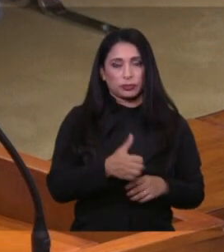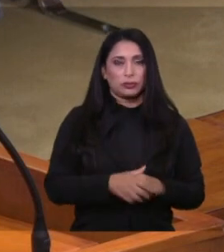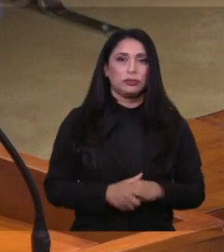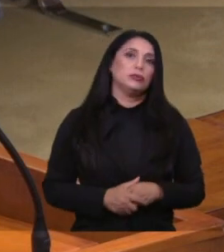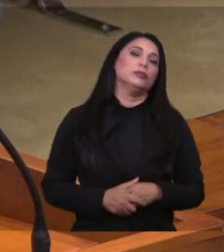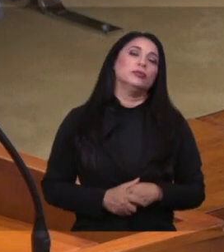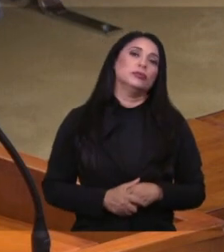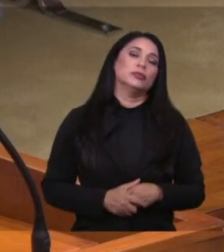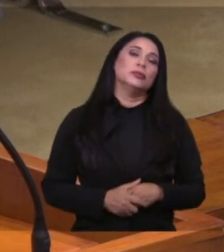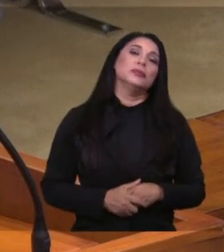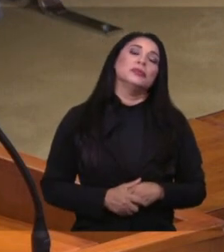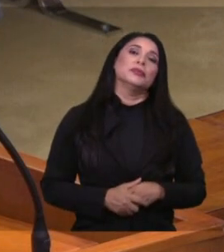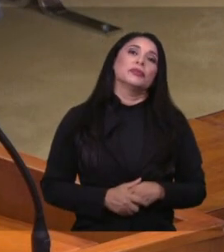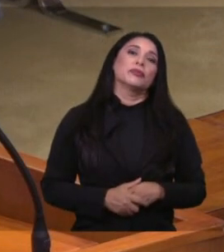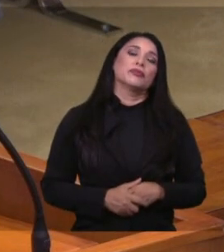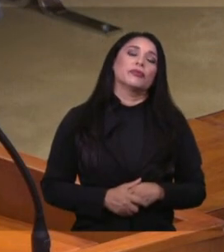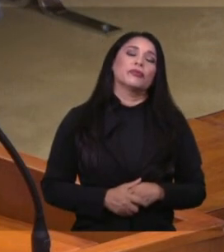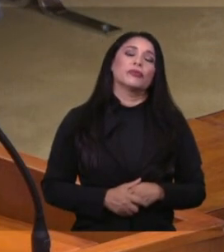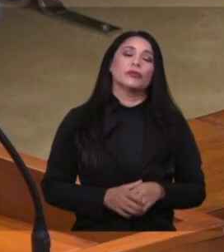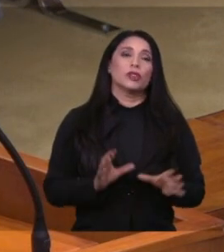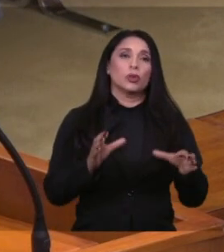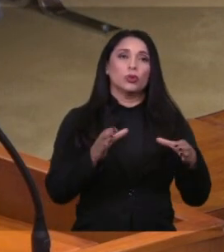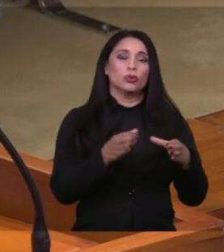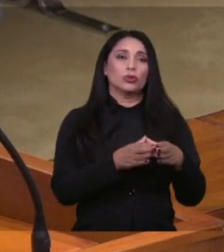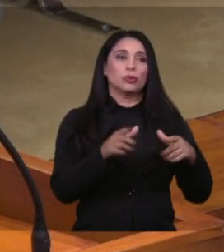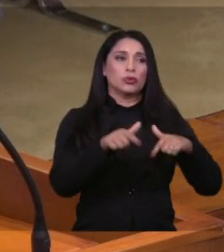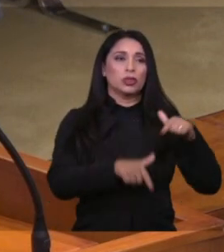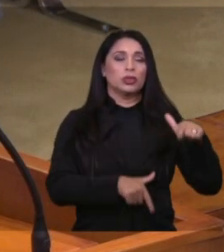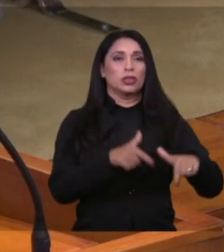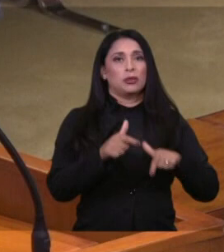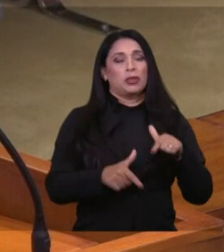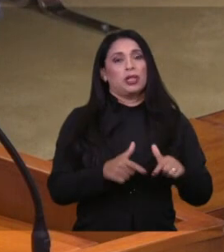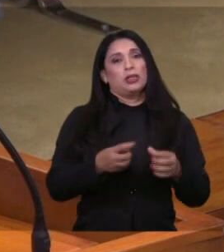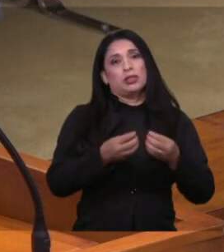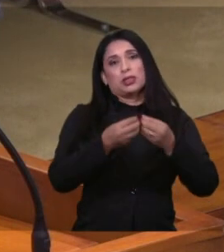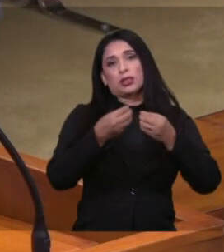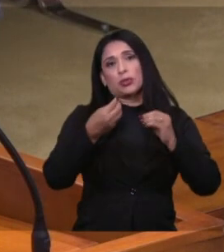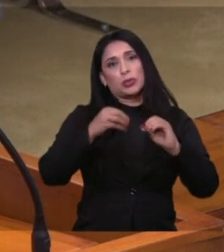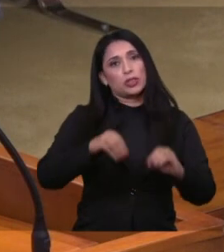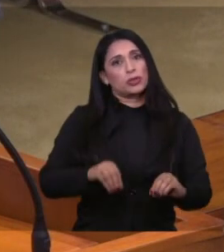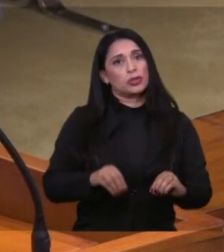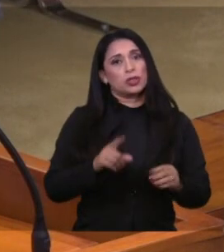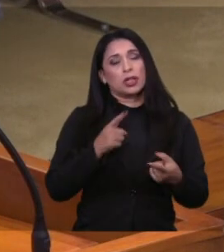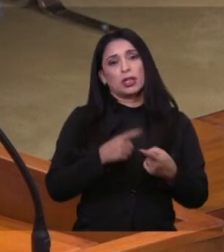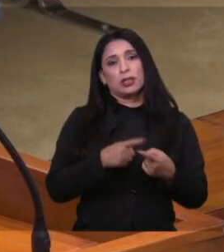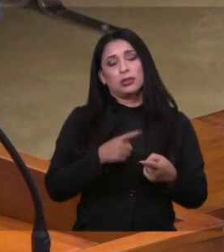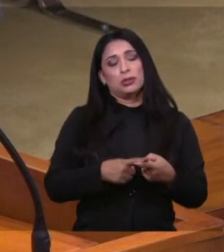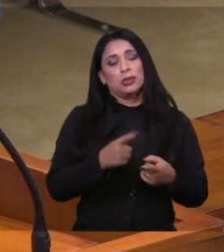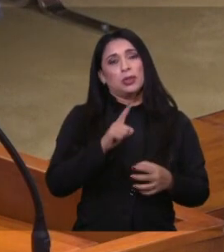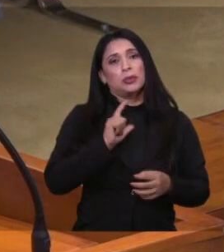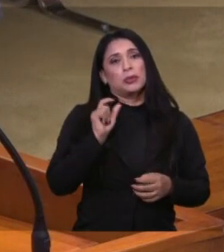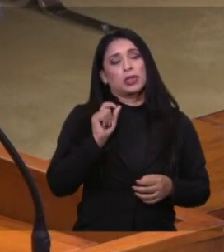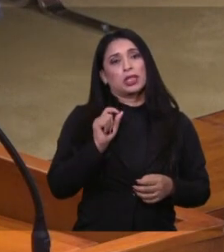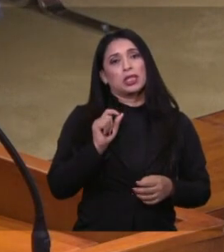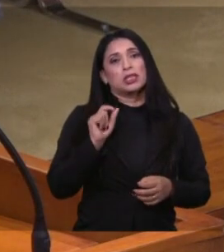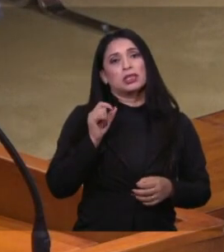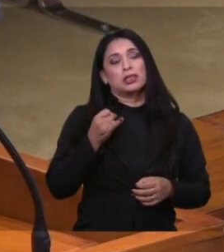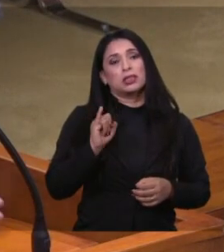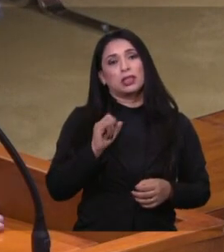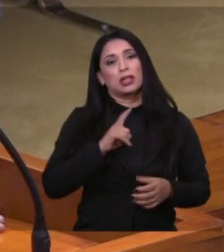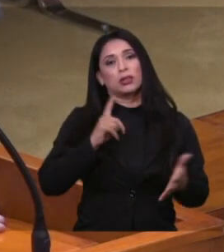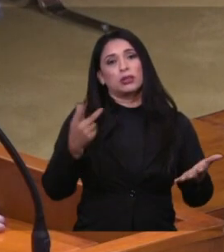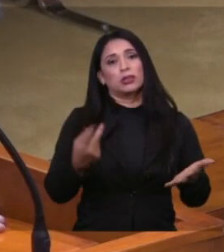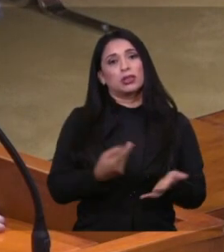2021. E os representados da AMB se sentiram lesados no sentido de que, se porventura for aplicada a ideia ou